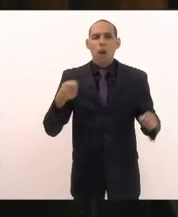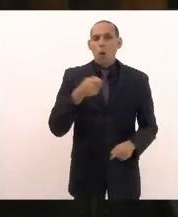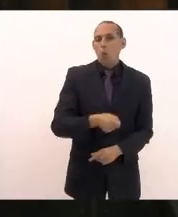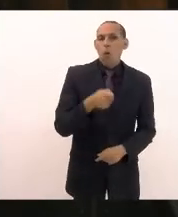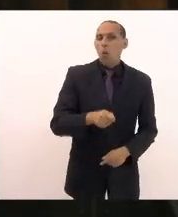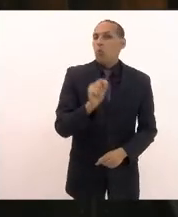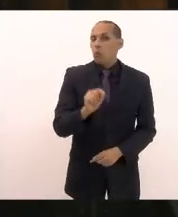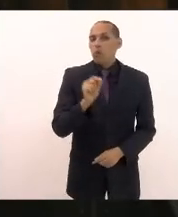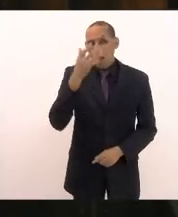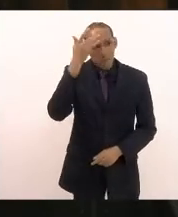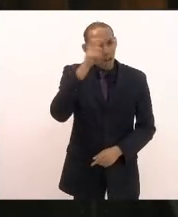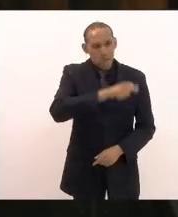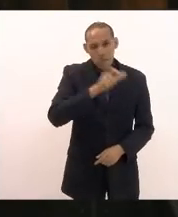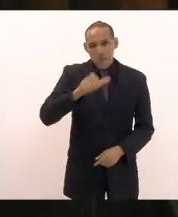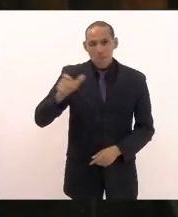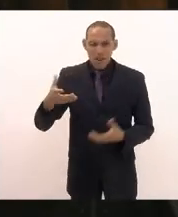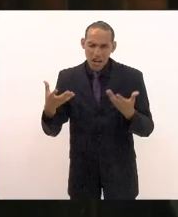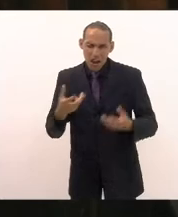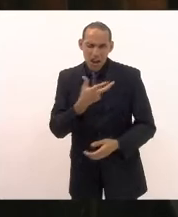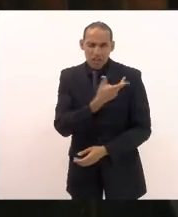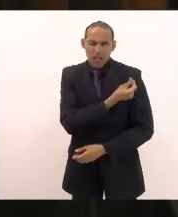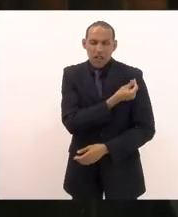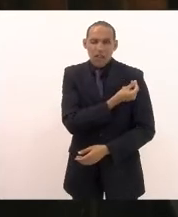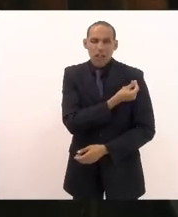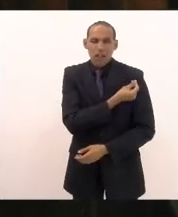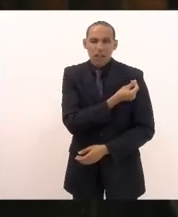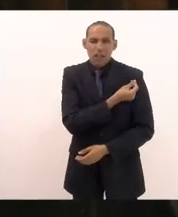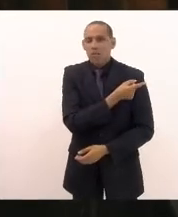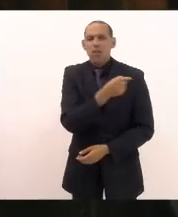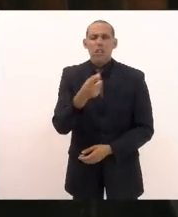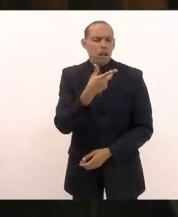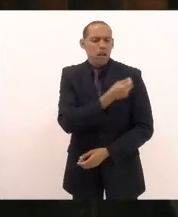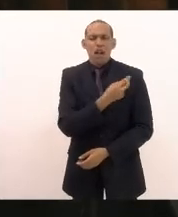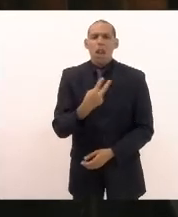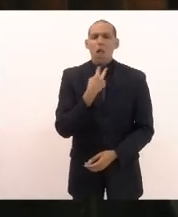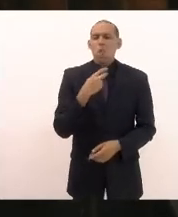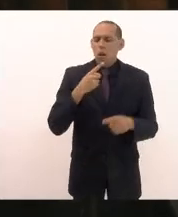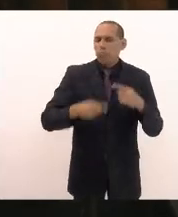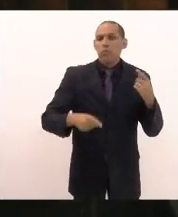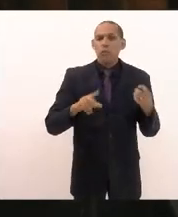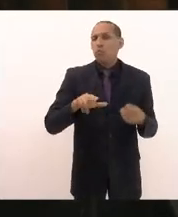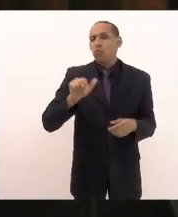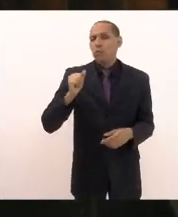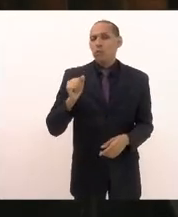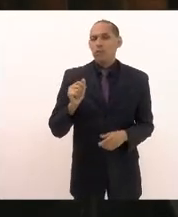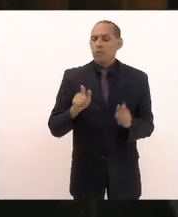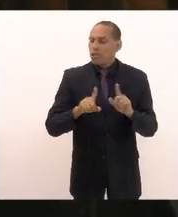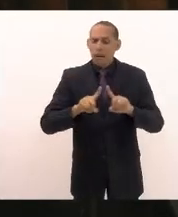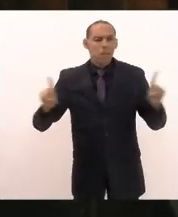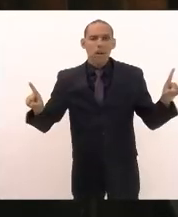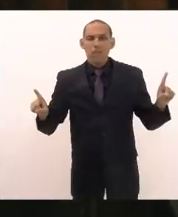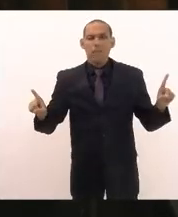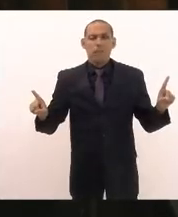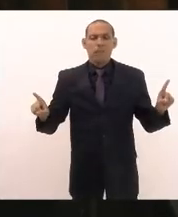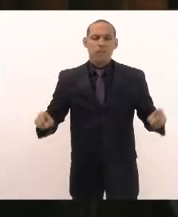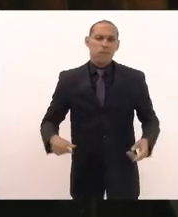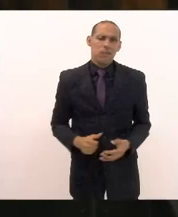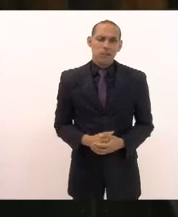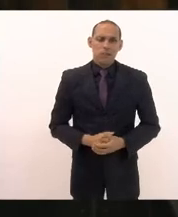obrigando as pessoas que queriam se vacinar a não se vacinarem. Jamais eu fiz um PL,